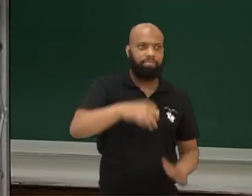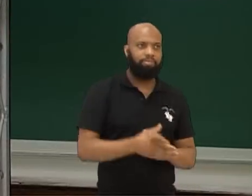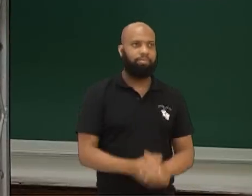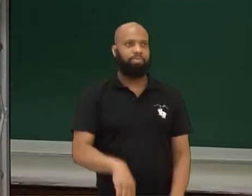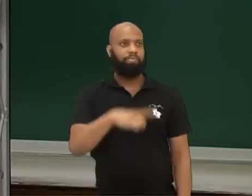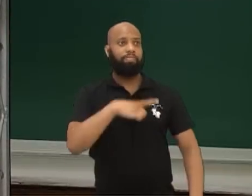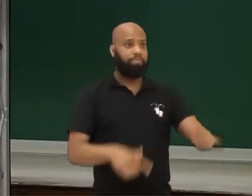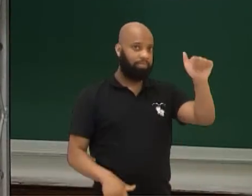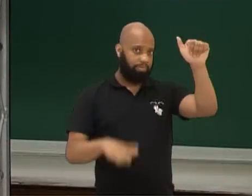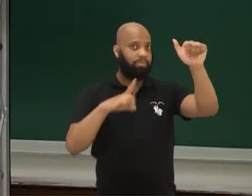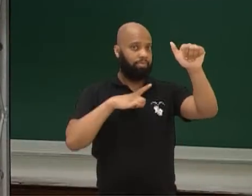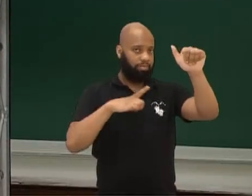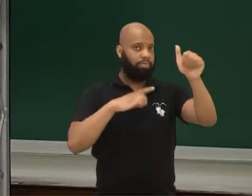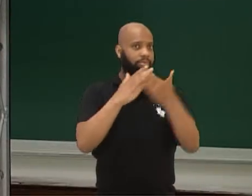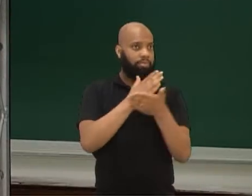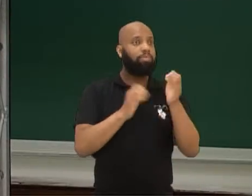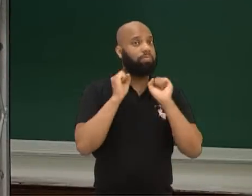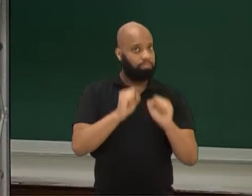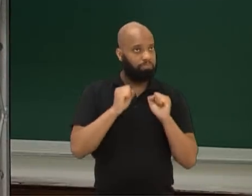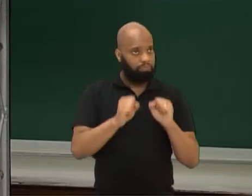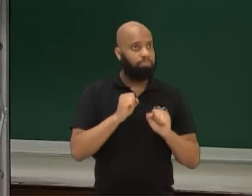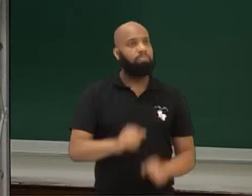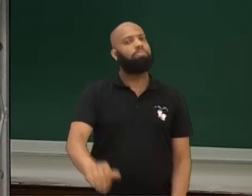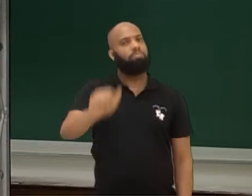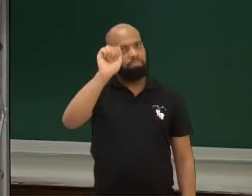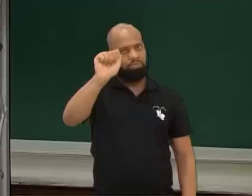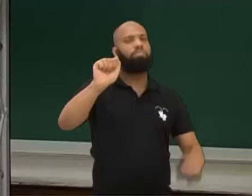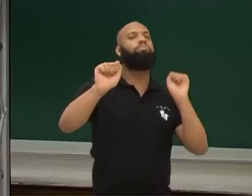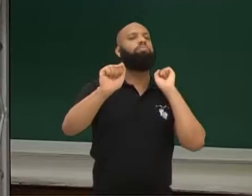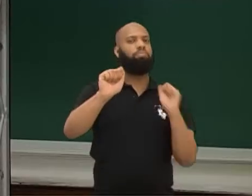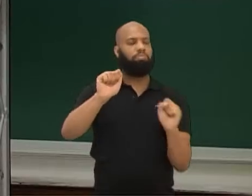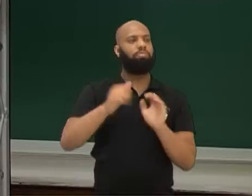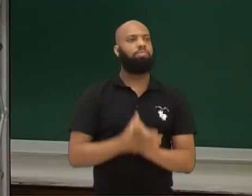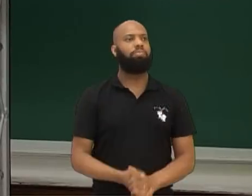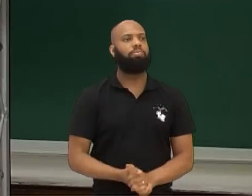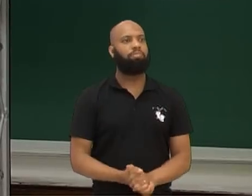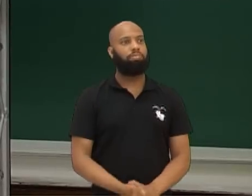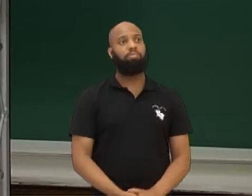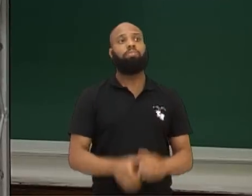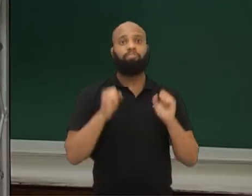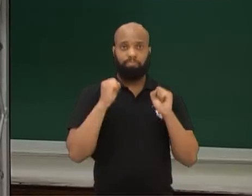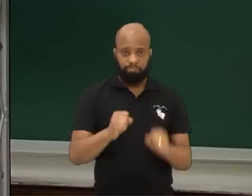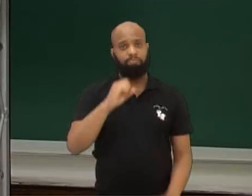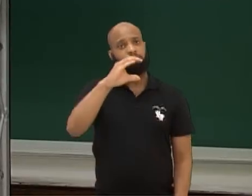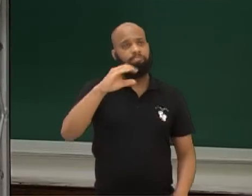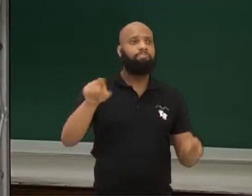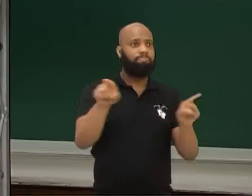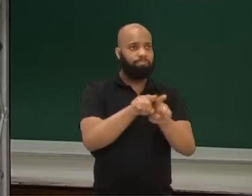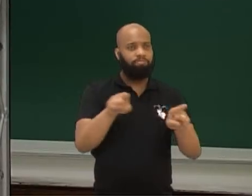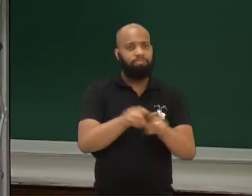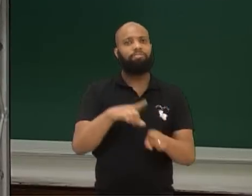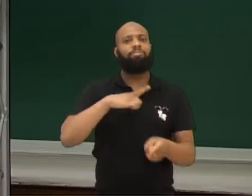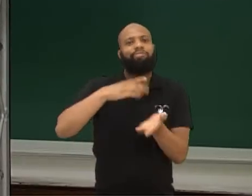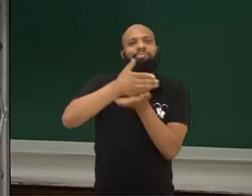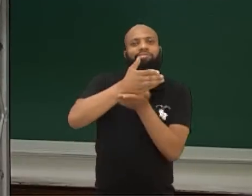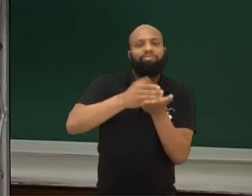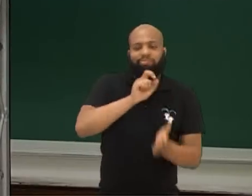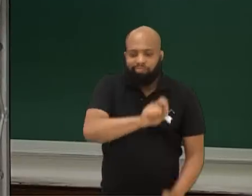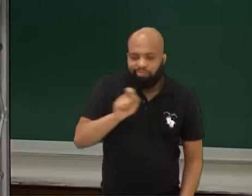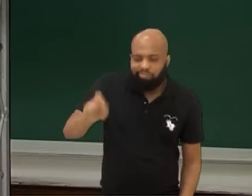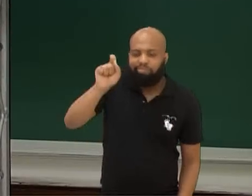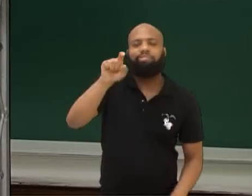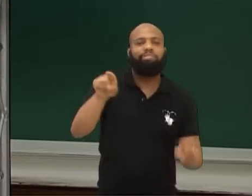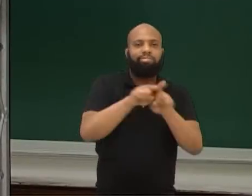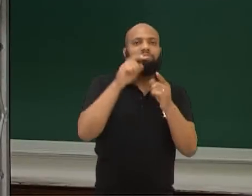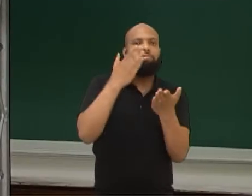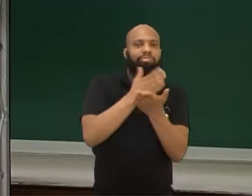Esse é metade. Ah, então pode ser a letra A? Pode ser. Ah, pode ser a letra C. A C também é metade, já tá vendo? Ó, se você